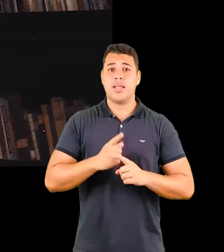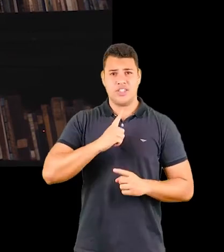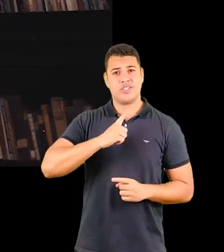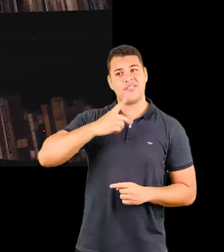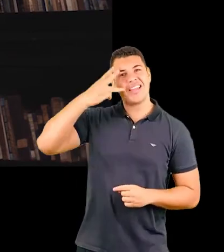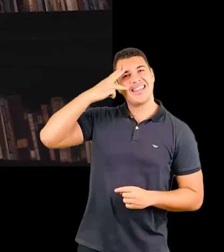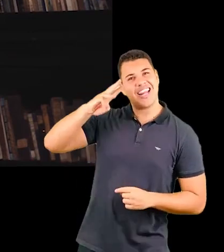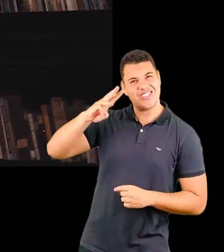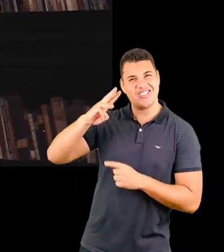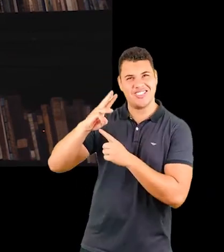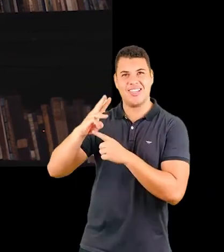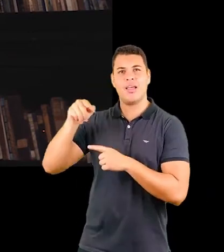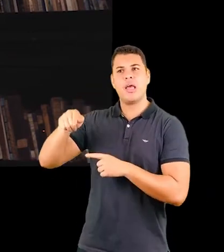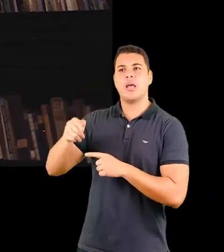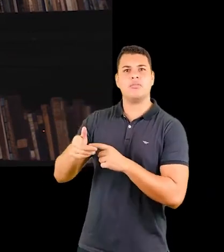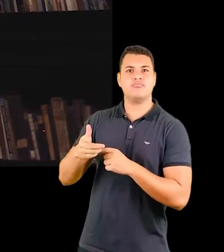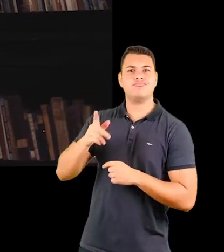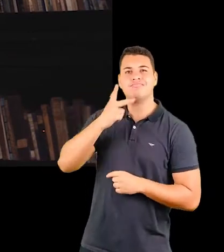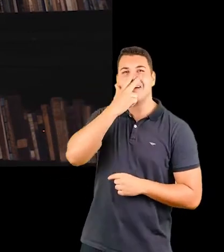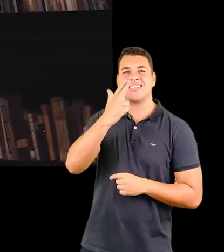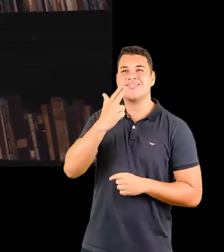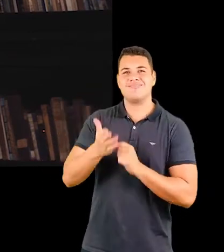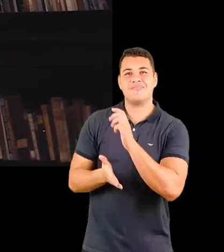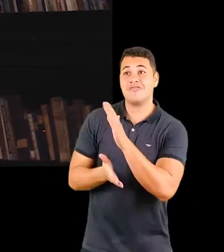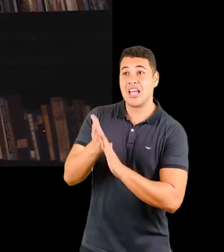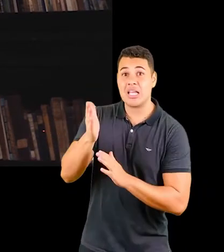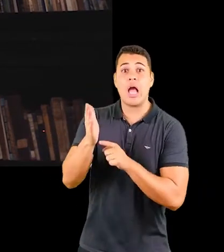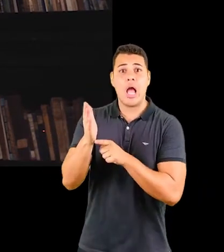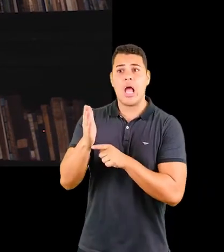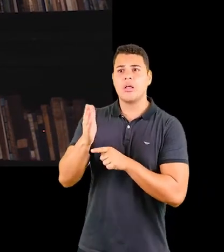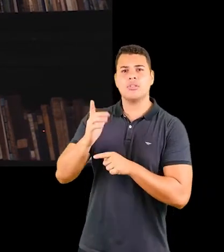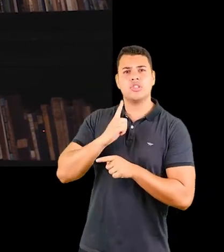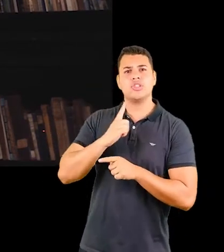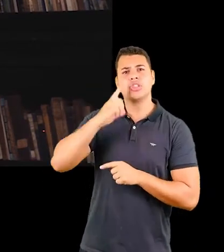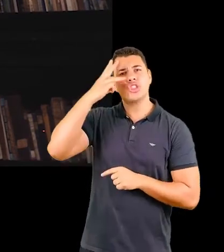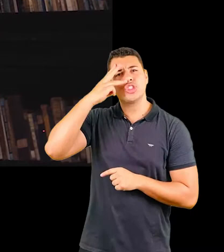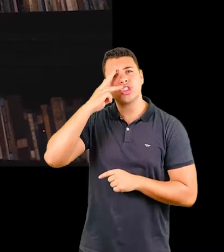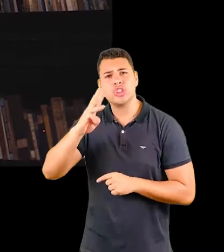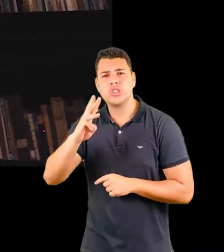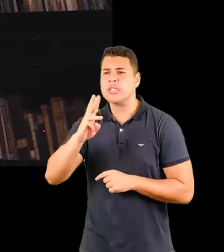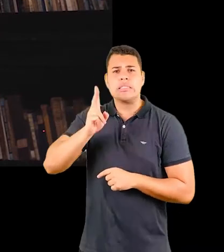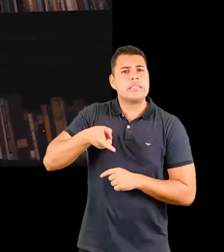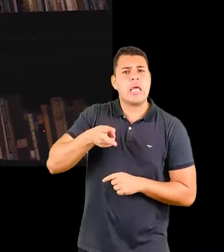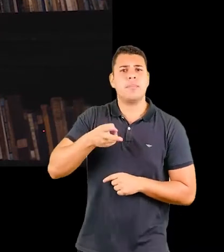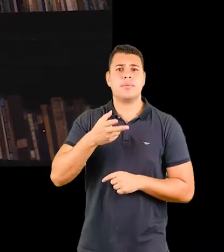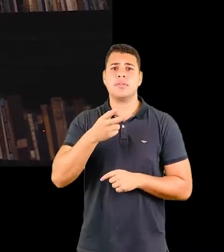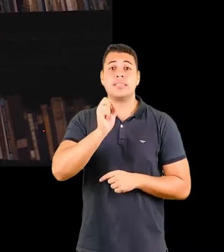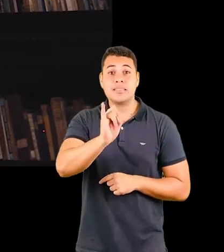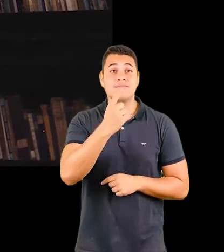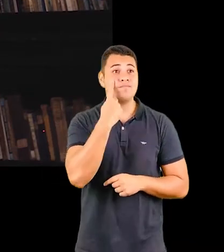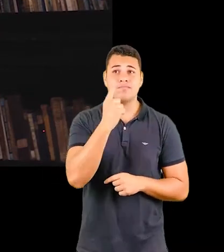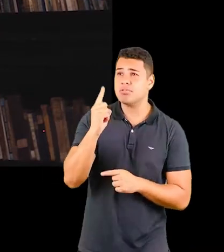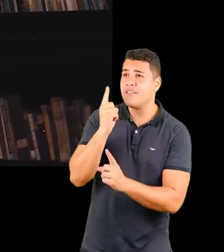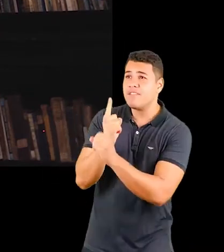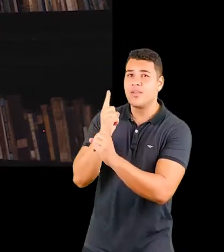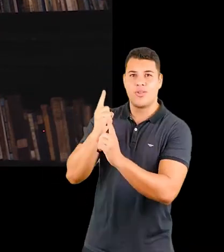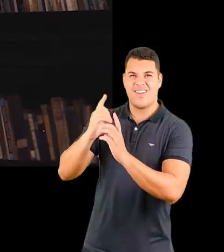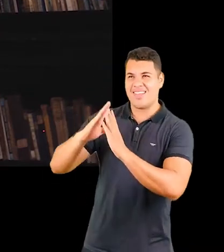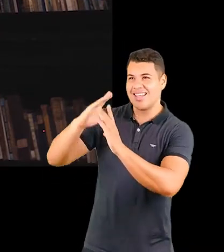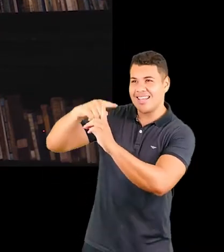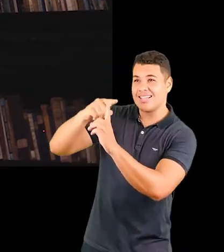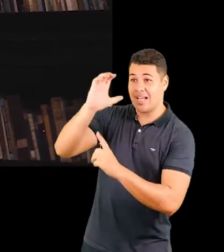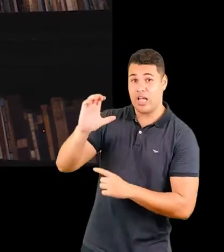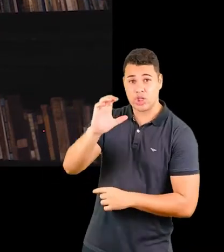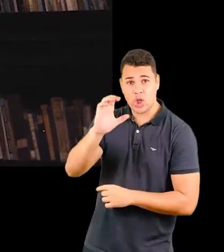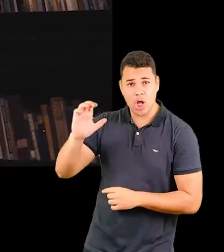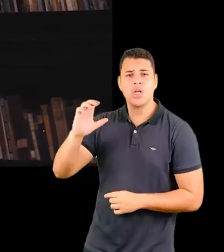três dias que eles saíam, eles tinham, assim que passavam diante de qualquer igreja, eles faziam toda uma